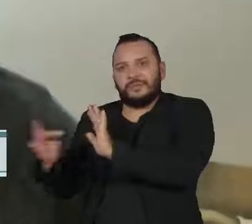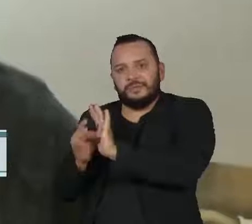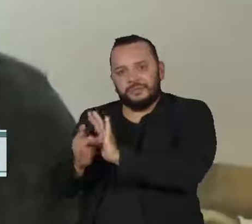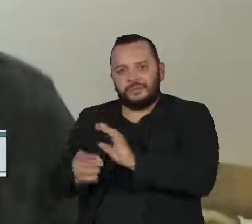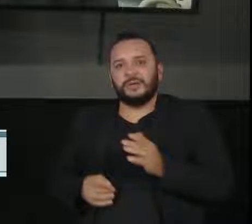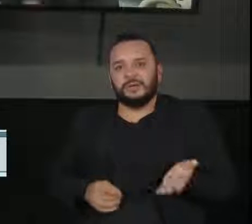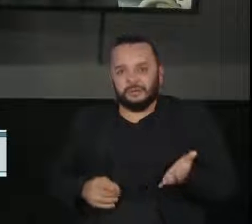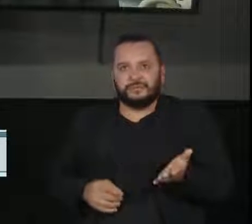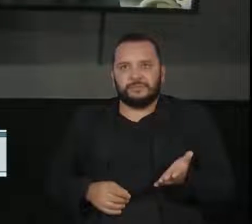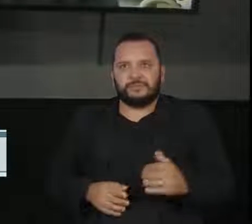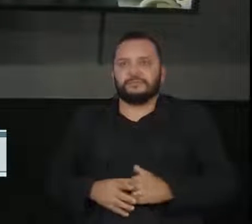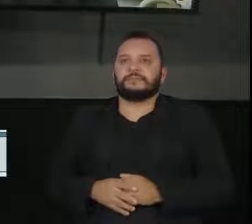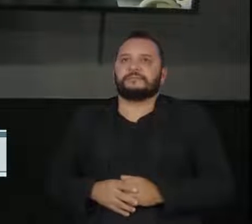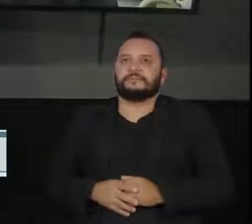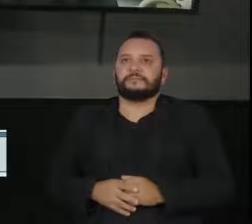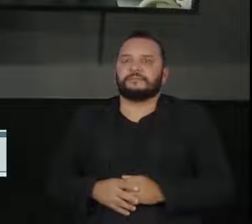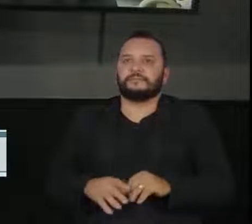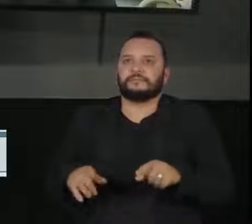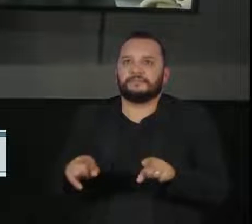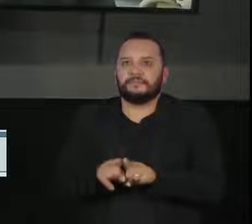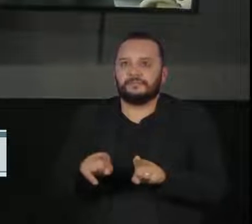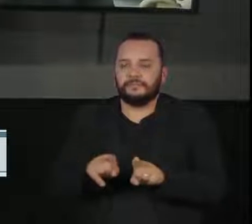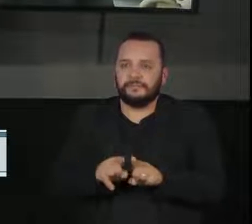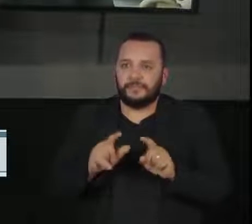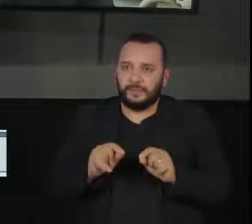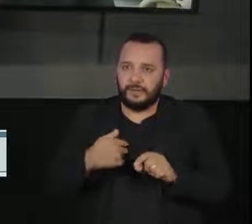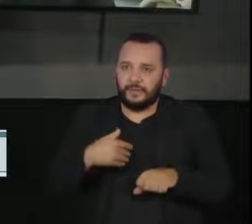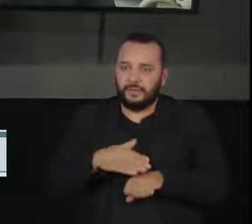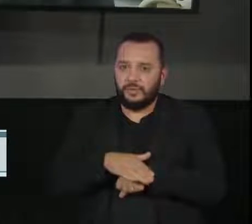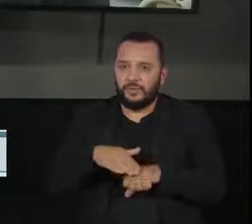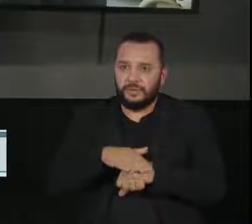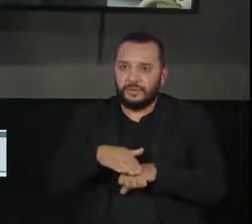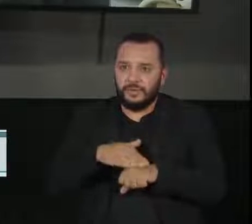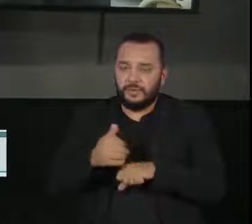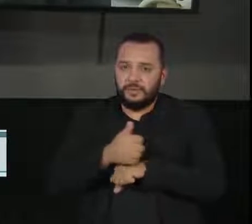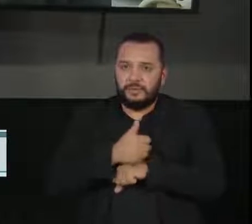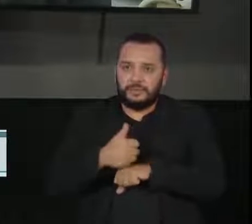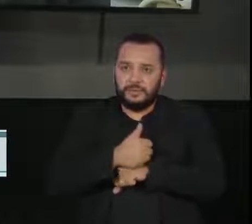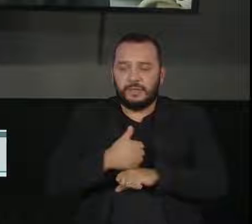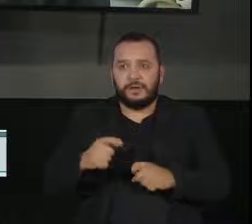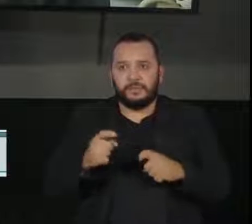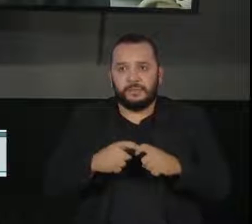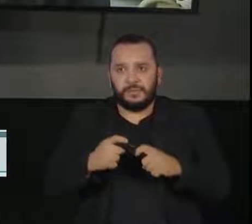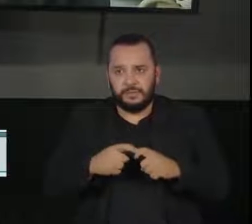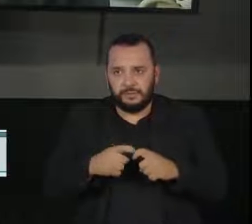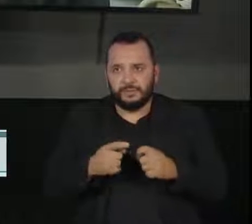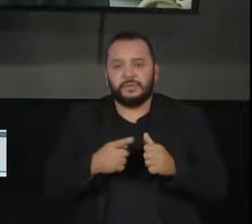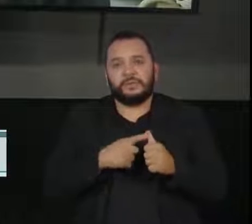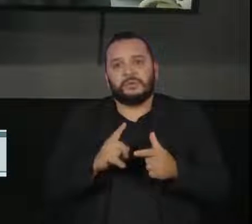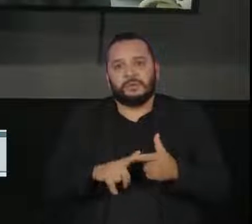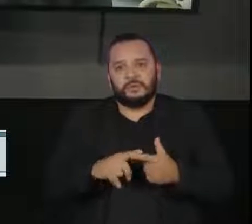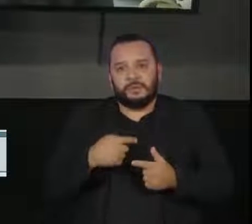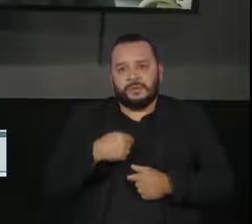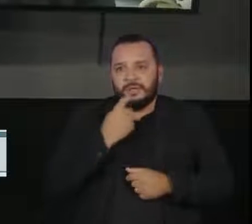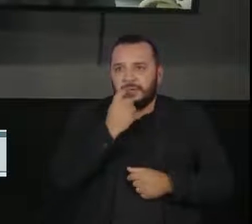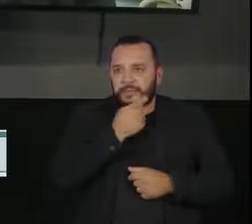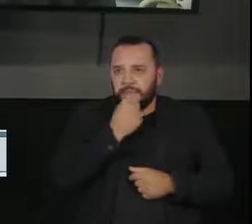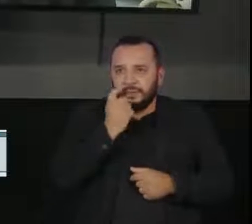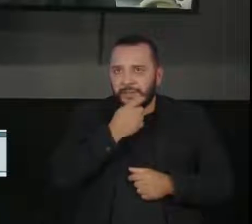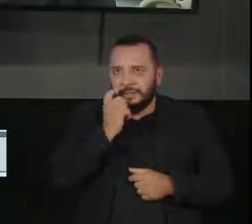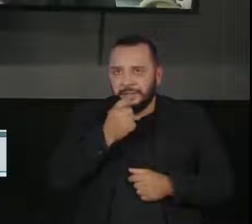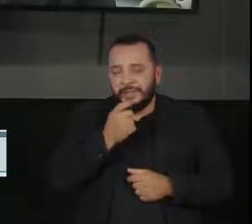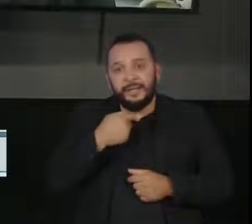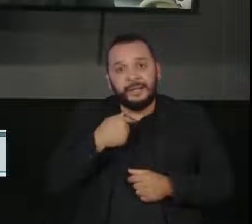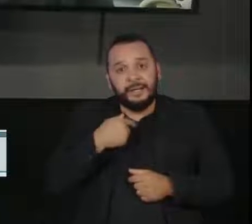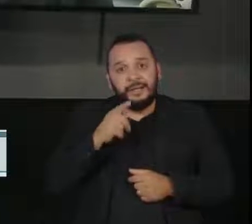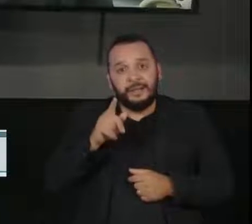mais barato. A outra preocupação é a gente conversar com os profissionais, médicos e dentistas, que são